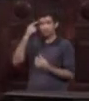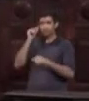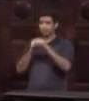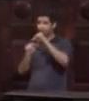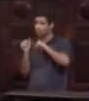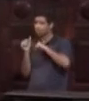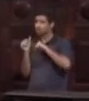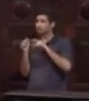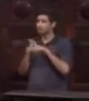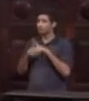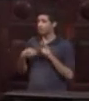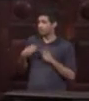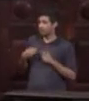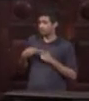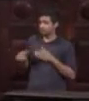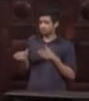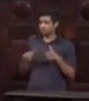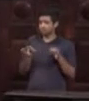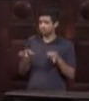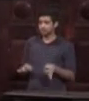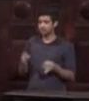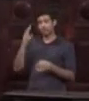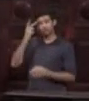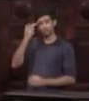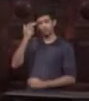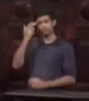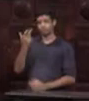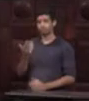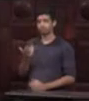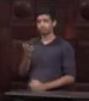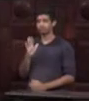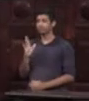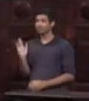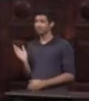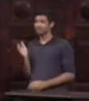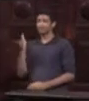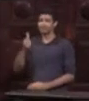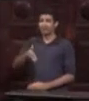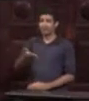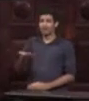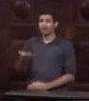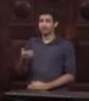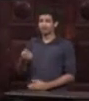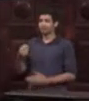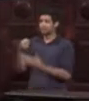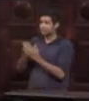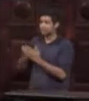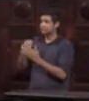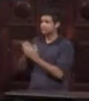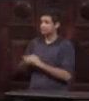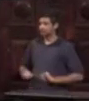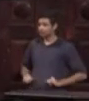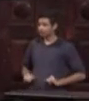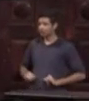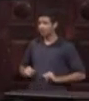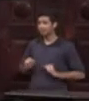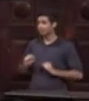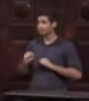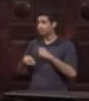ingressar ali e serem, de fato, socioeducados e não ir lá para dentro das unidades correr risco de